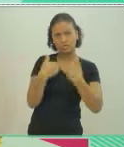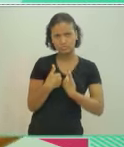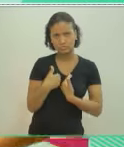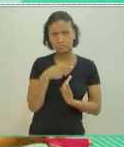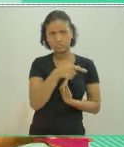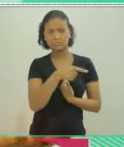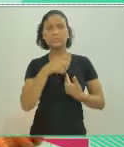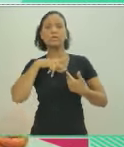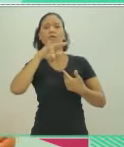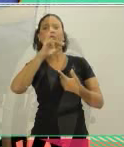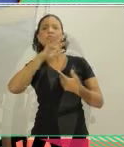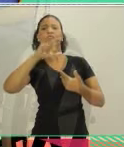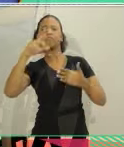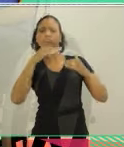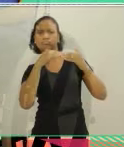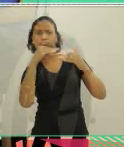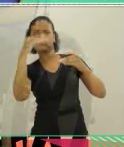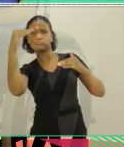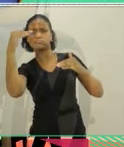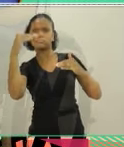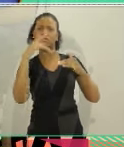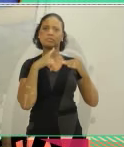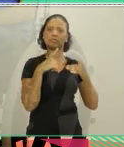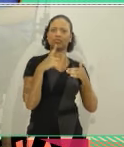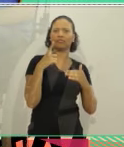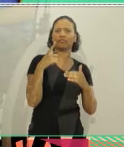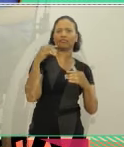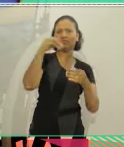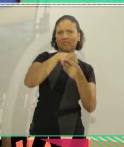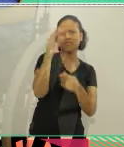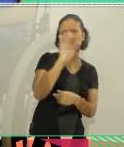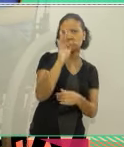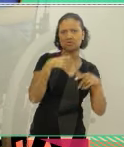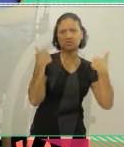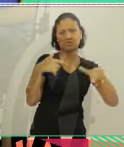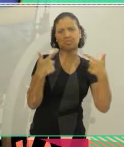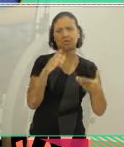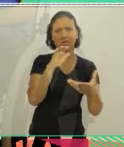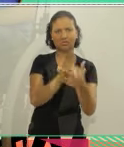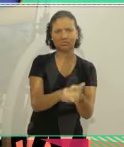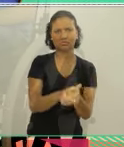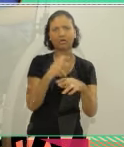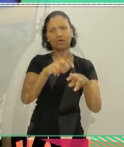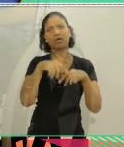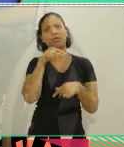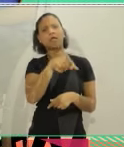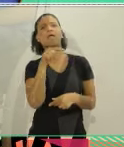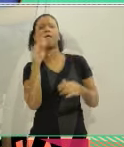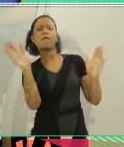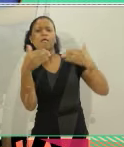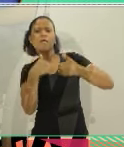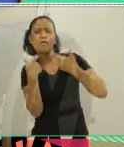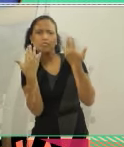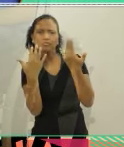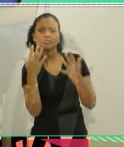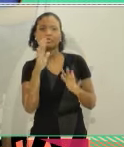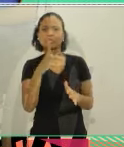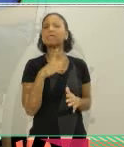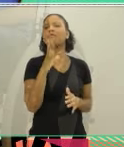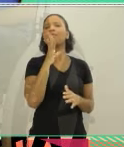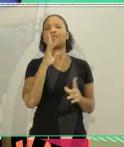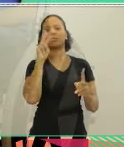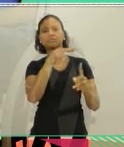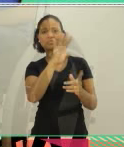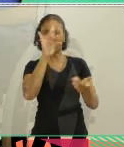trabalho, são casadas. Então, as causas do autismo ainda não são bem conhecidas. Na verdade, tem algumas causas que você já sabe que tem correlação, por